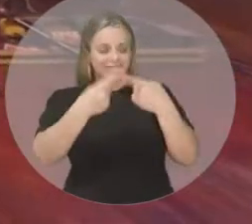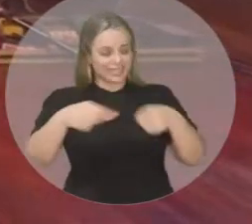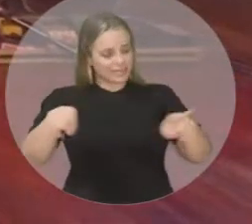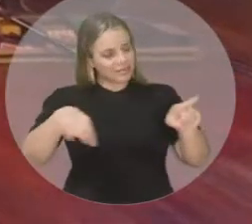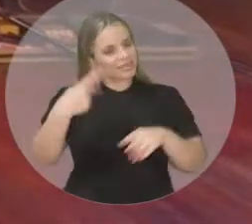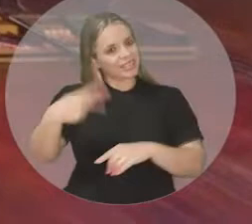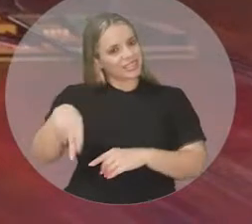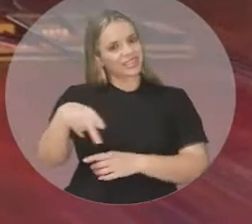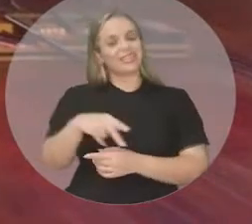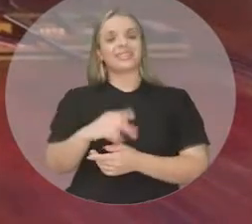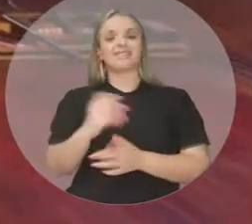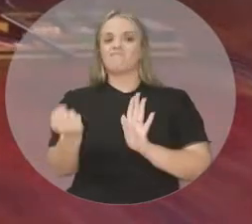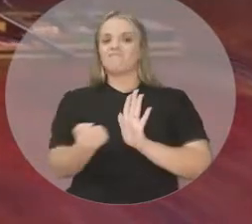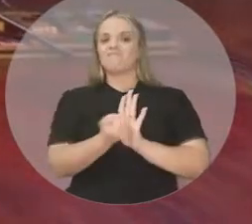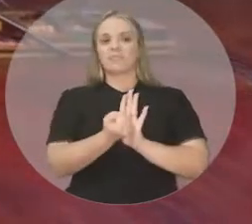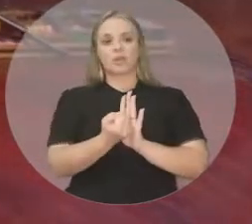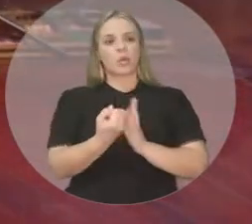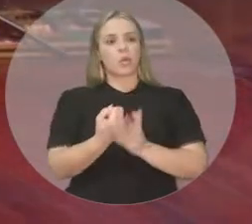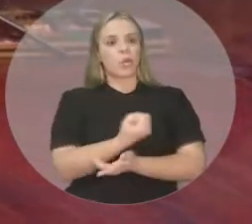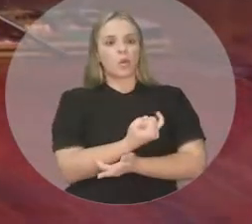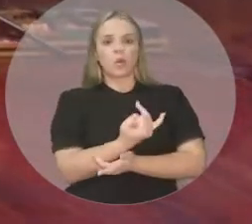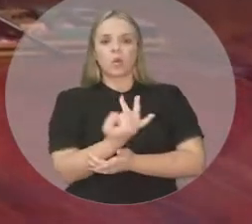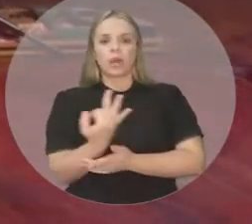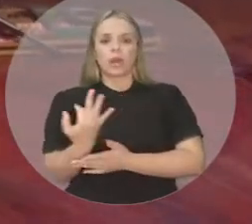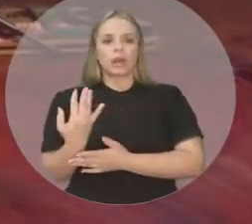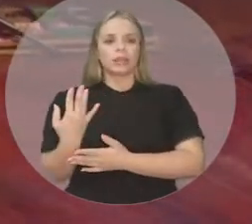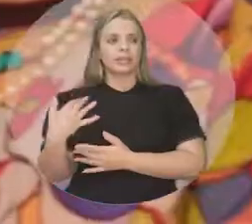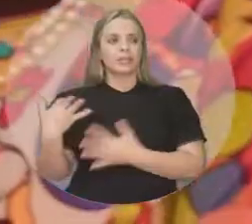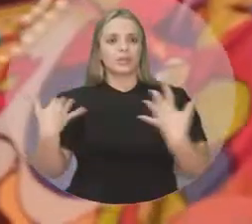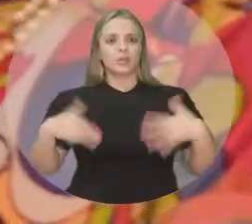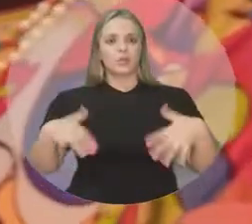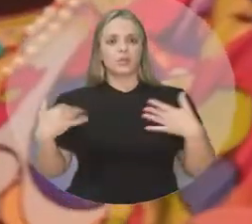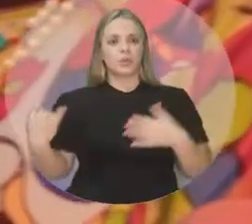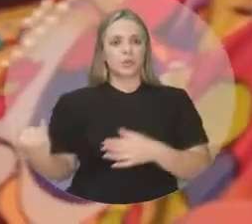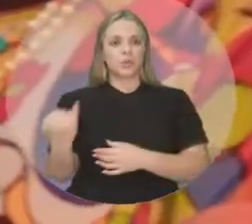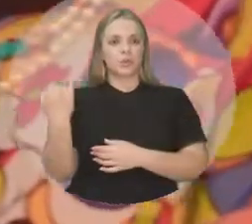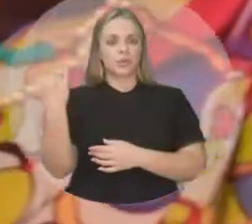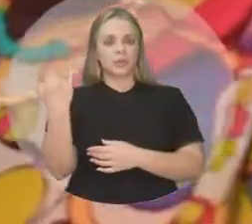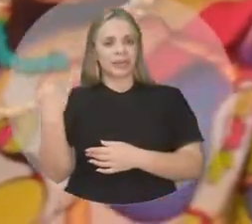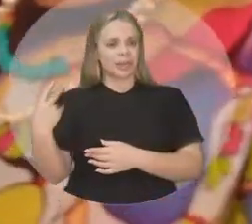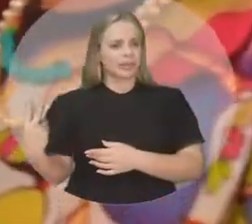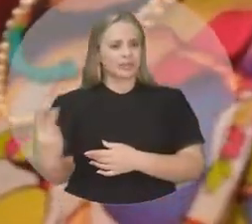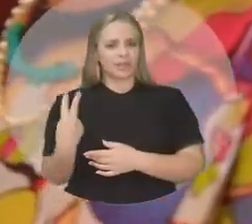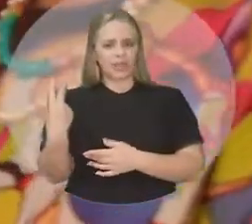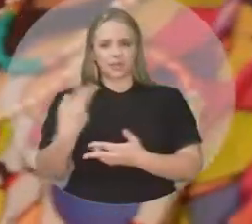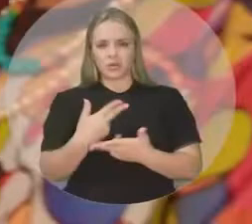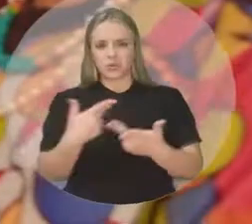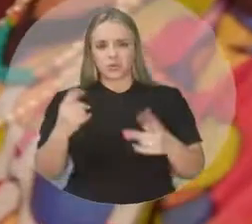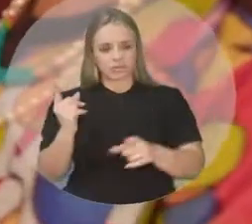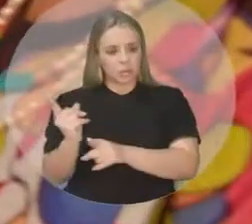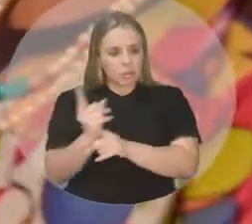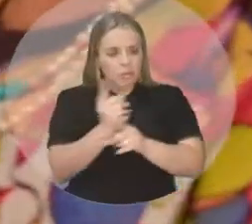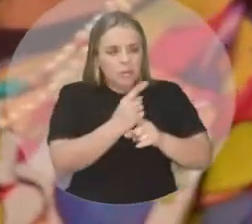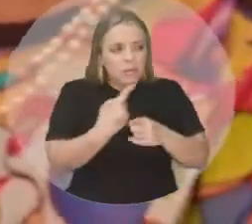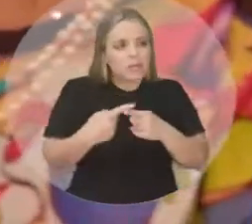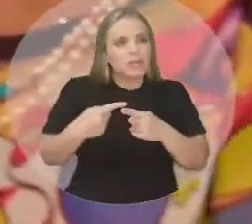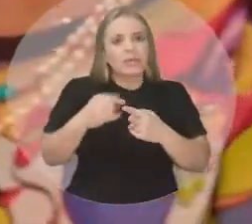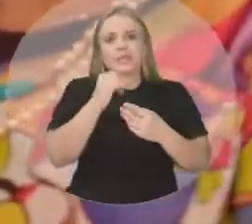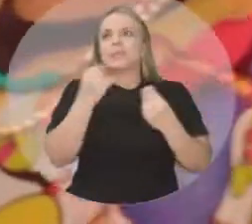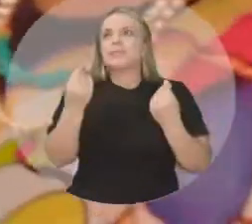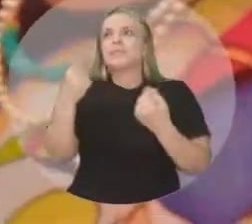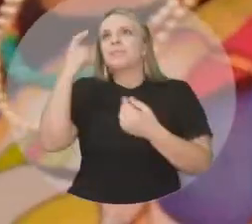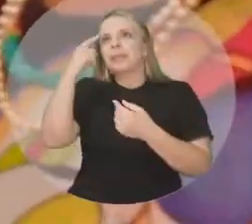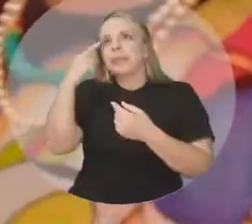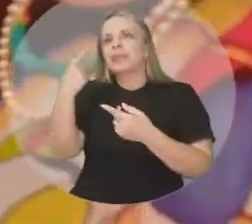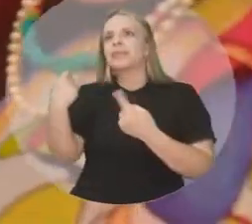passa também no dia a dia dos espetáculos do Flor Ribeirinha. E essa união agora com o rock and roll? Isso que nos encanta, Raul, porque essa diversidade,